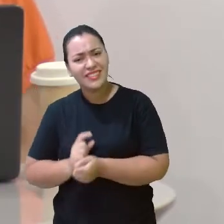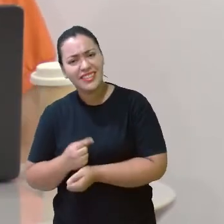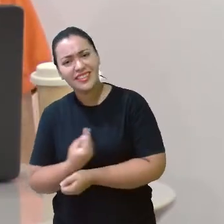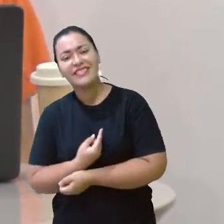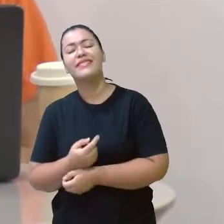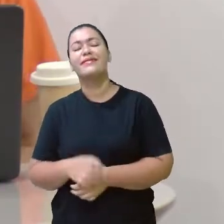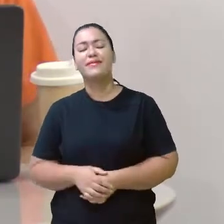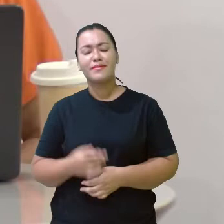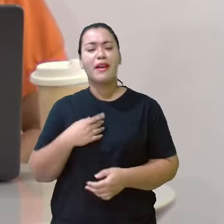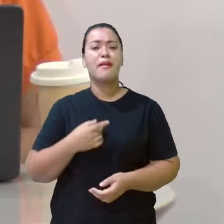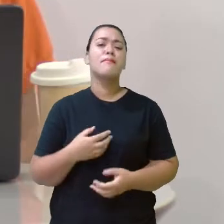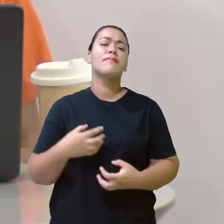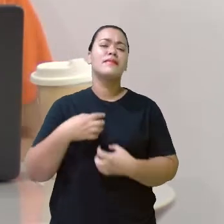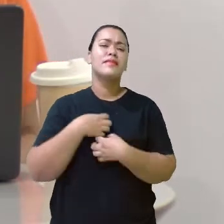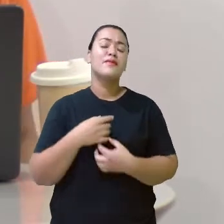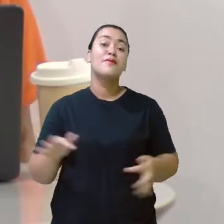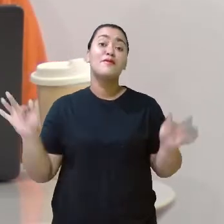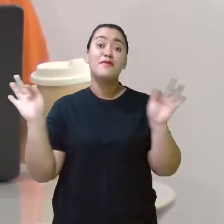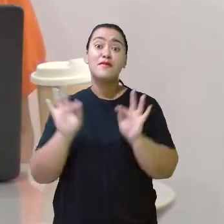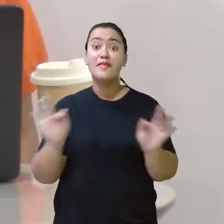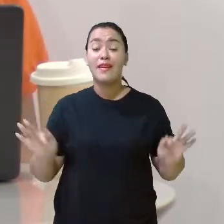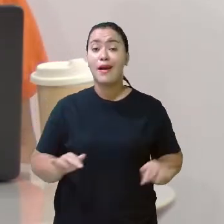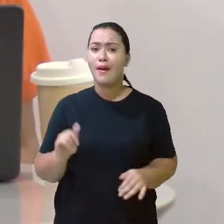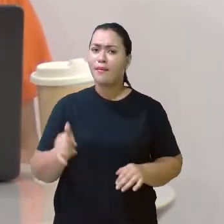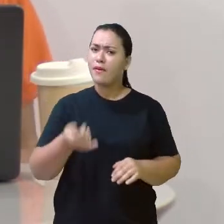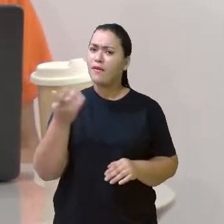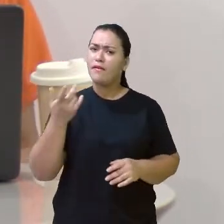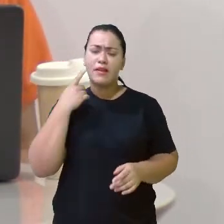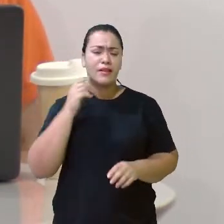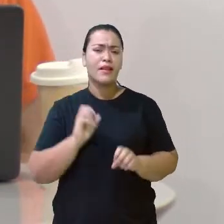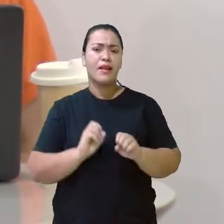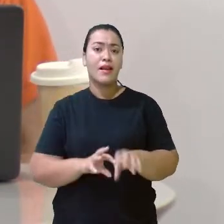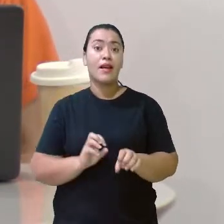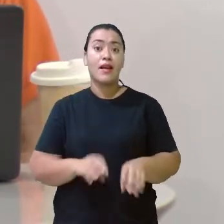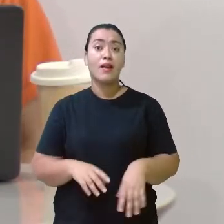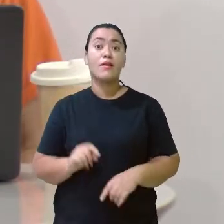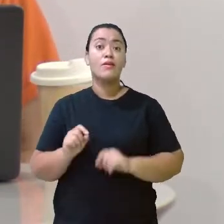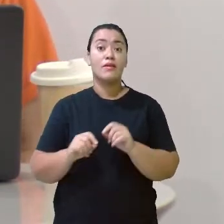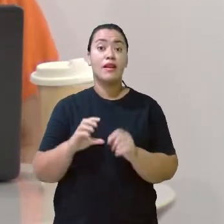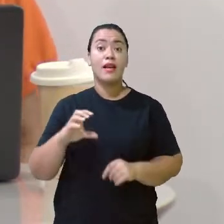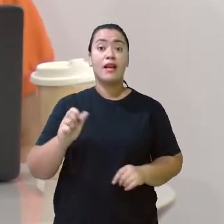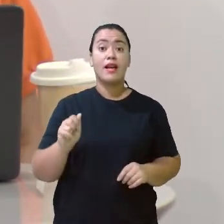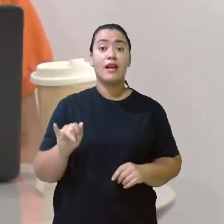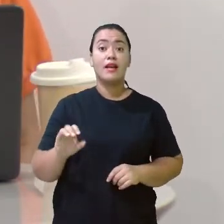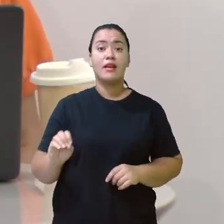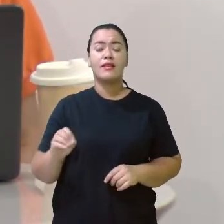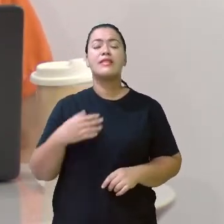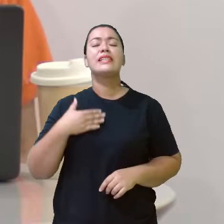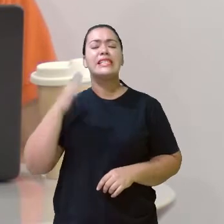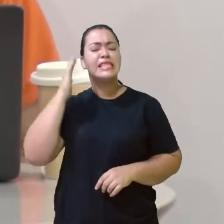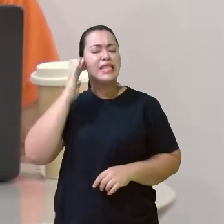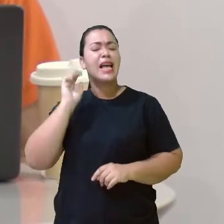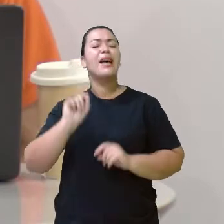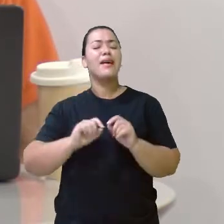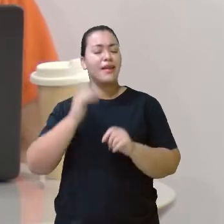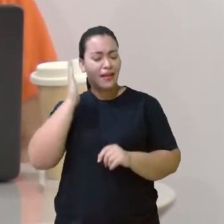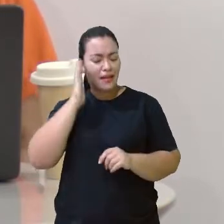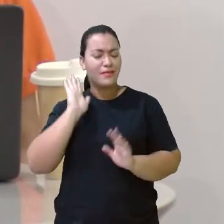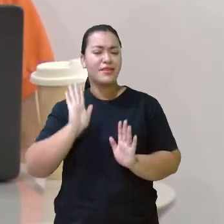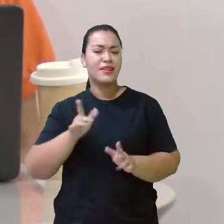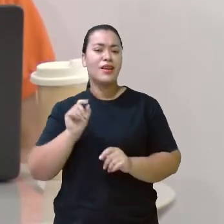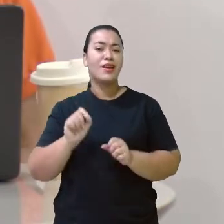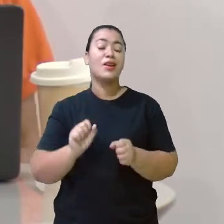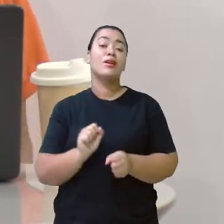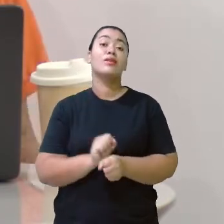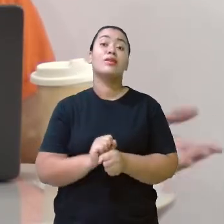fica muito feliz, então aproveita a aula, inclusive, viu, Mauricéia? O Caio disse que sabe o que é substantivo e que tá, assim, ainda